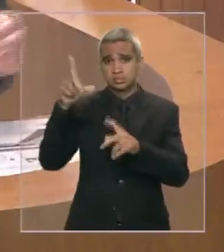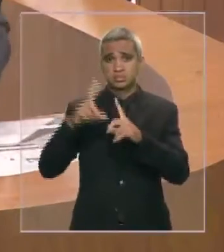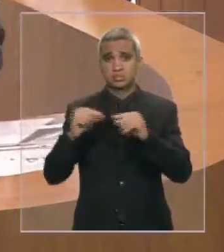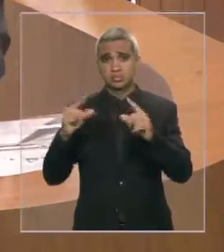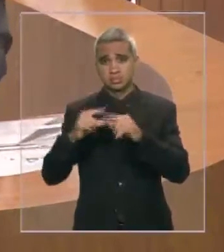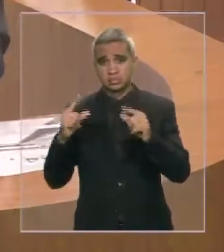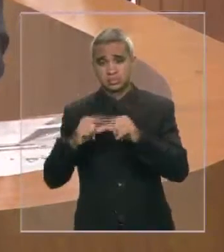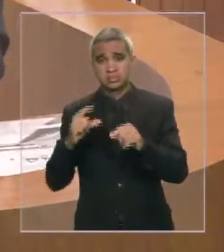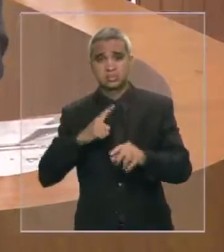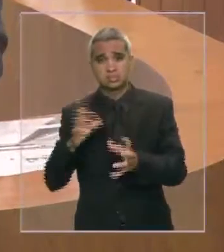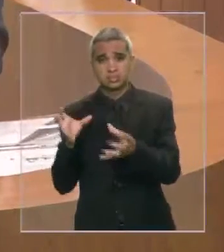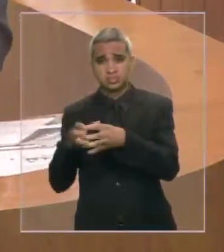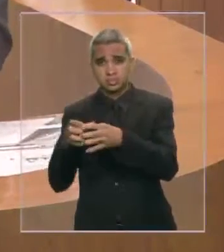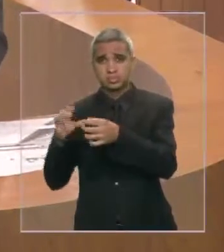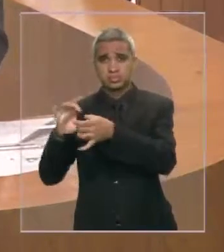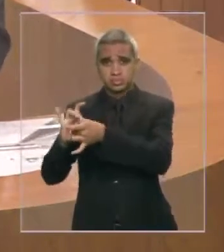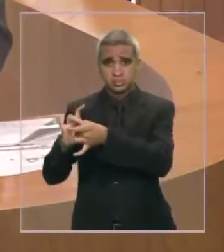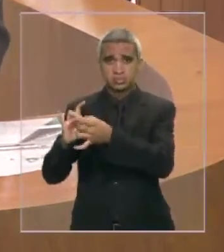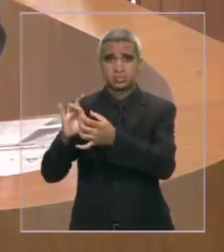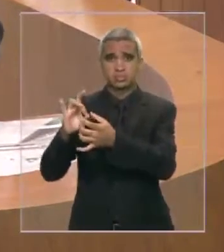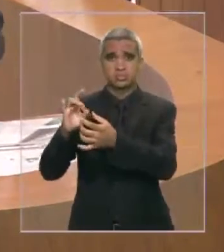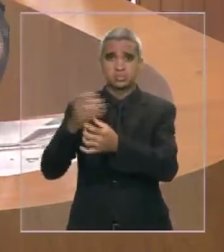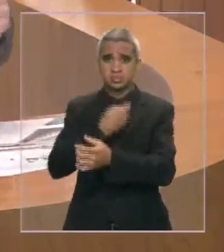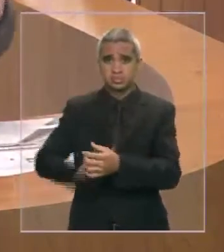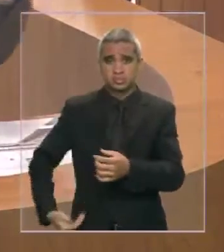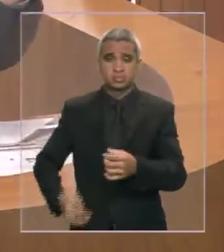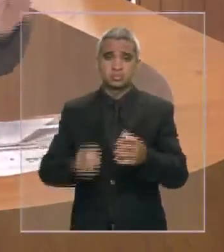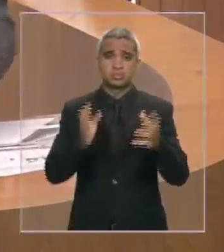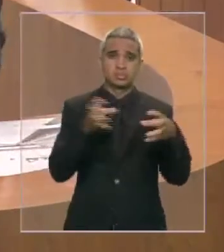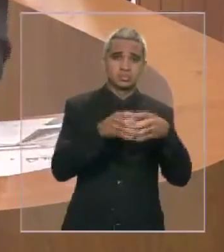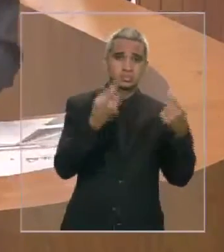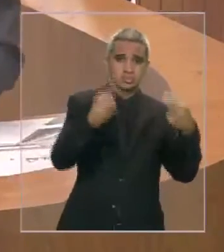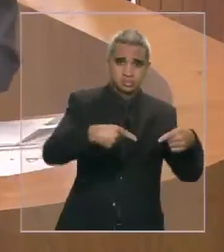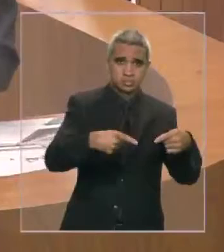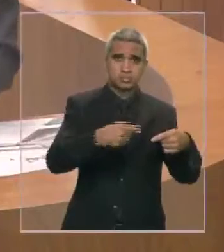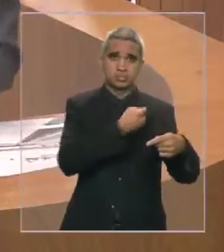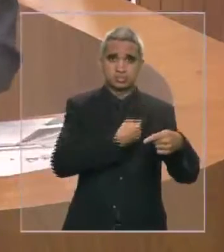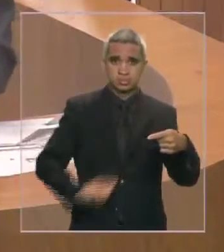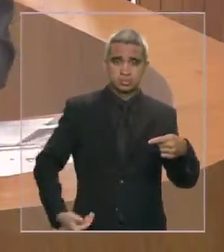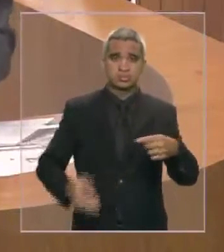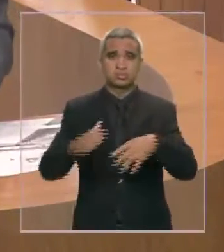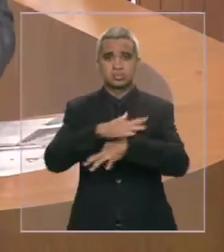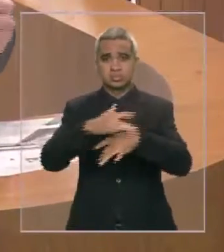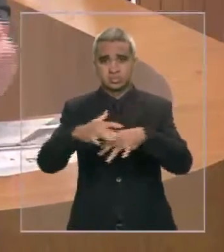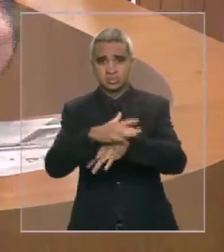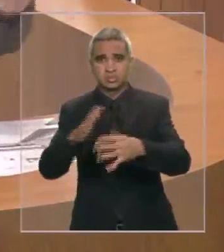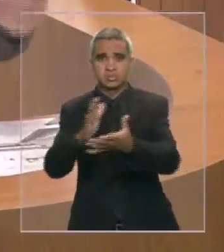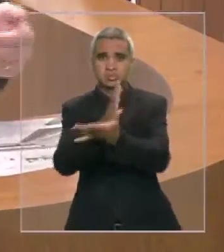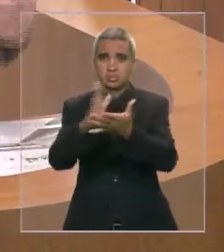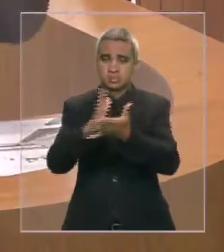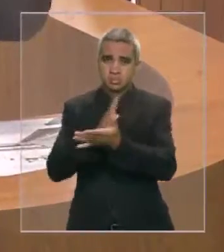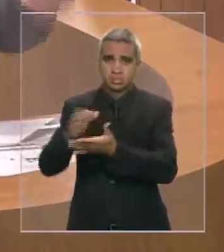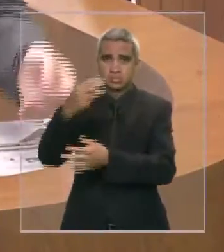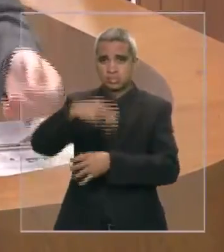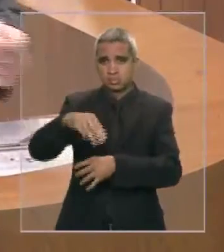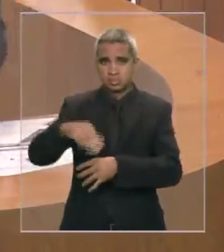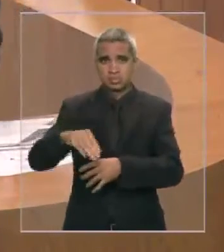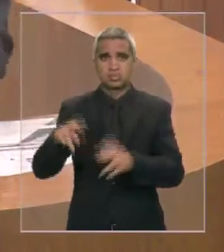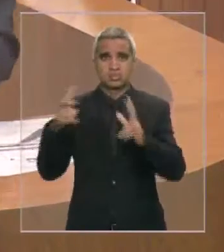por adversários do atual governo, em São Bernardo do Campo, em outras cidades do Maranhão. A radicalização que está acontecendo